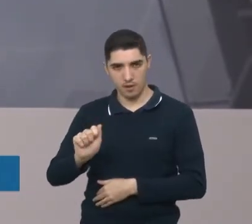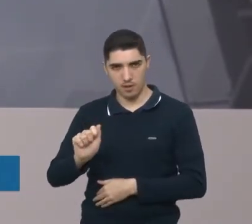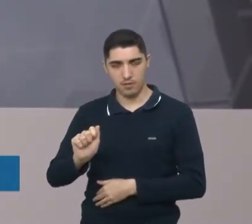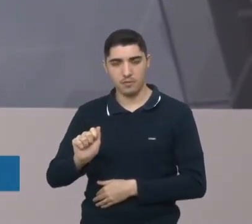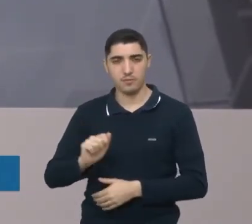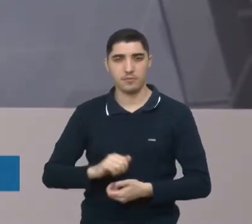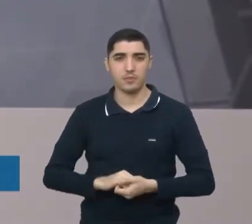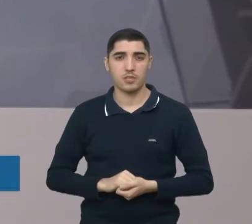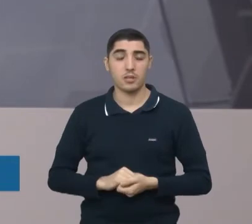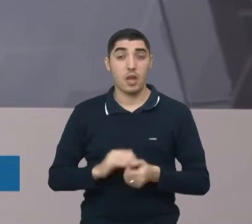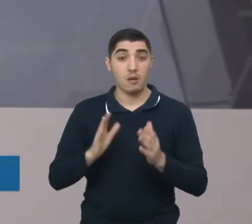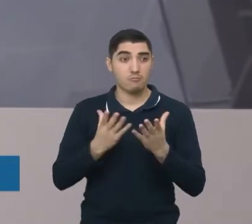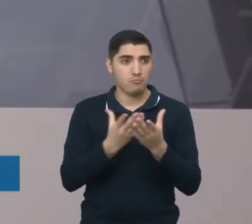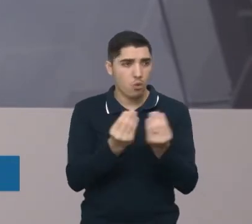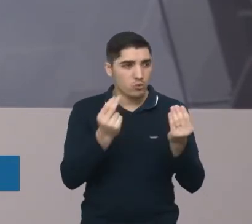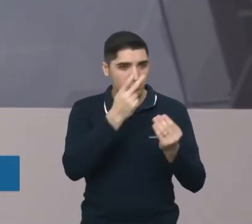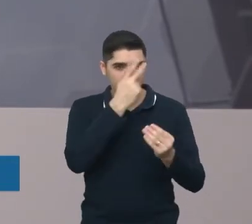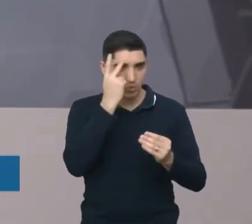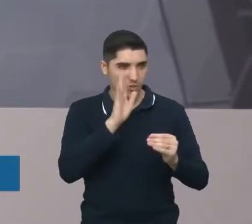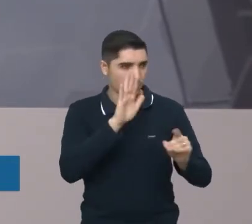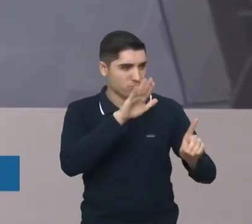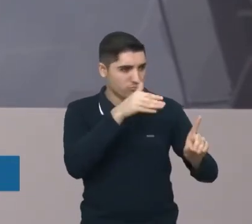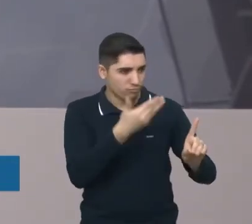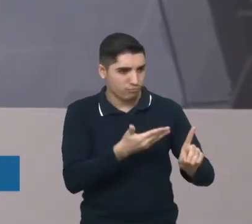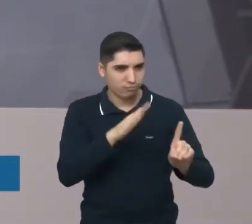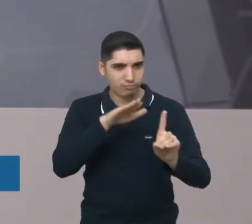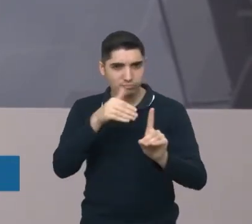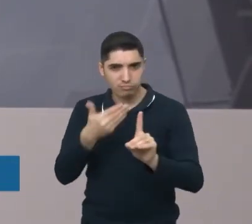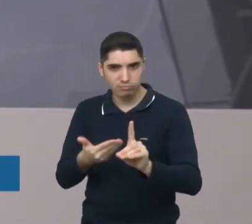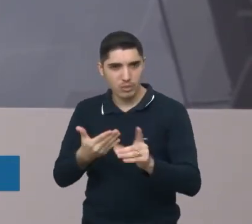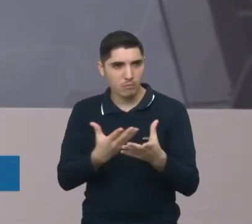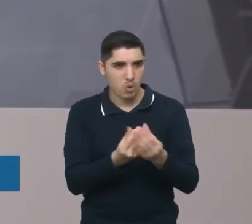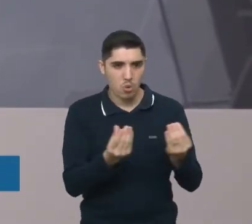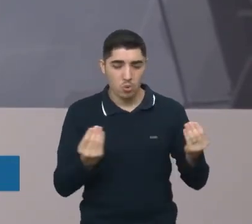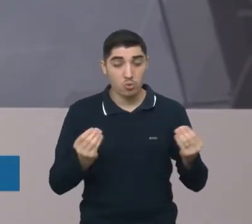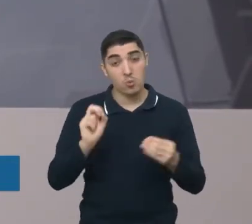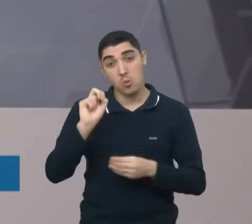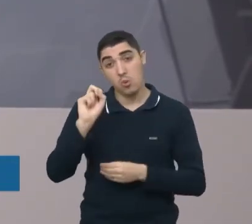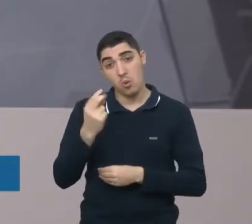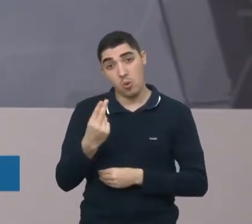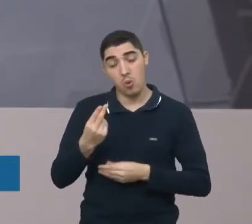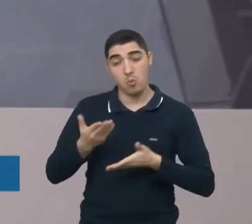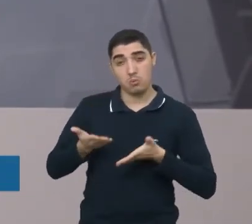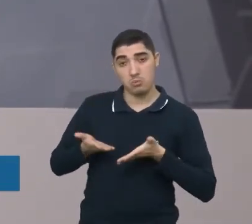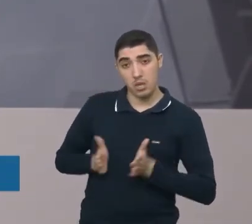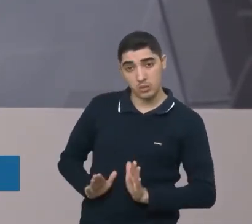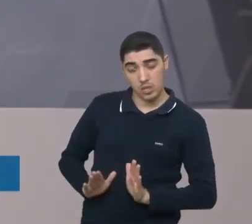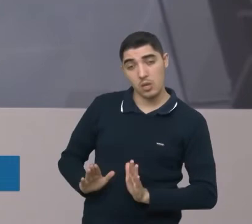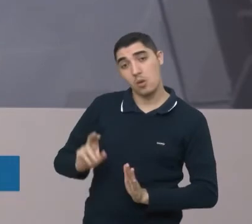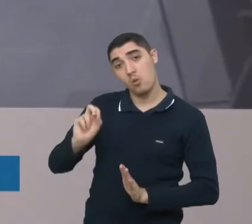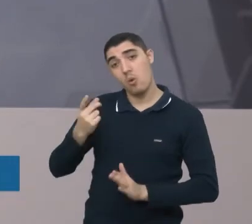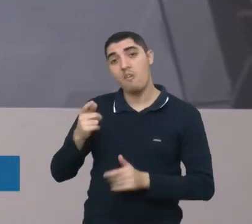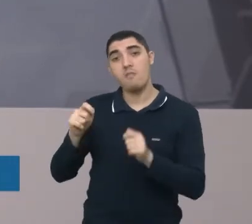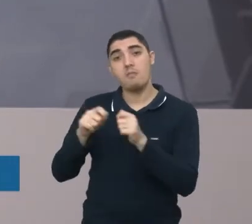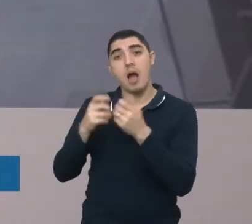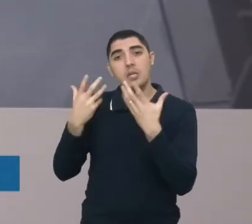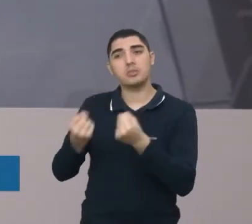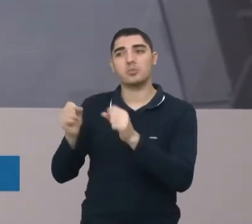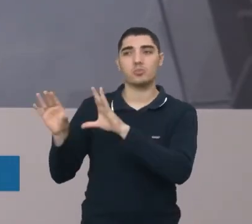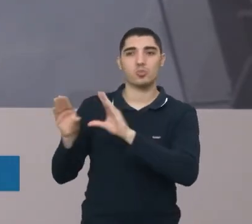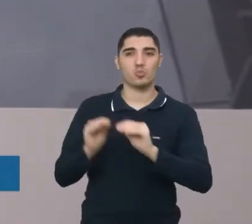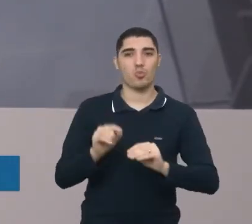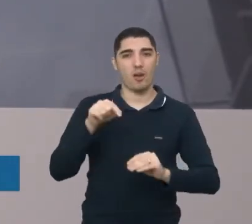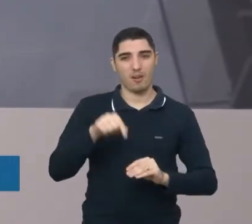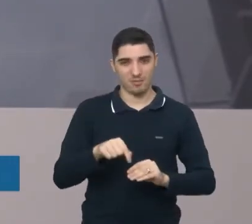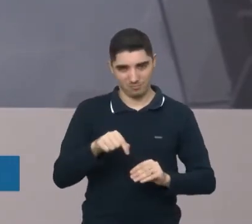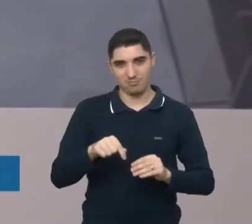dos homenageados que aqui estão, ou aqui nasceu, ou adotou de coração essa cidade.